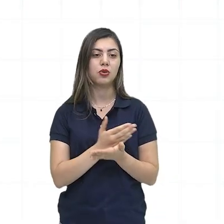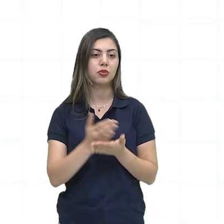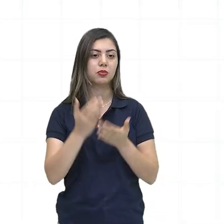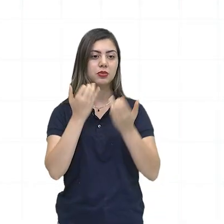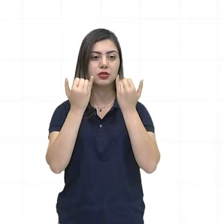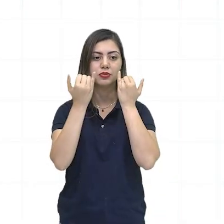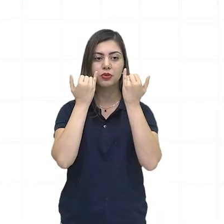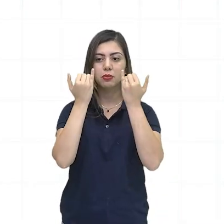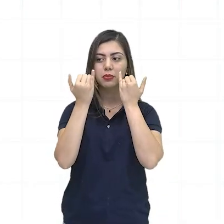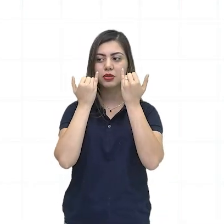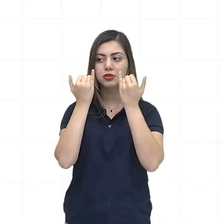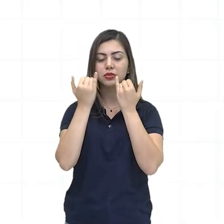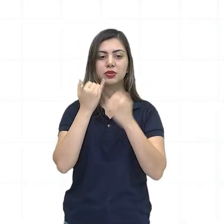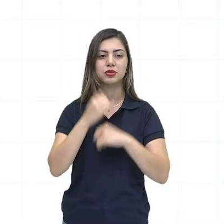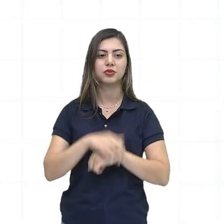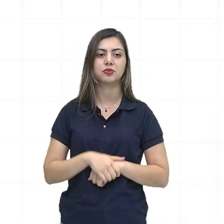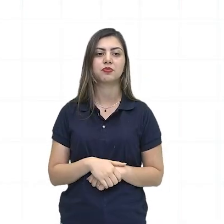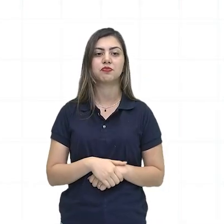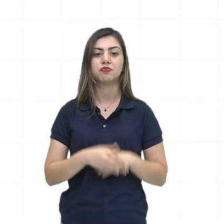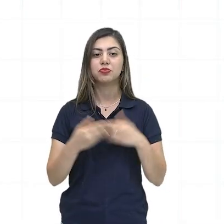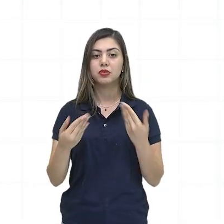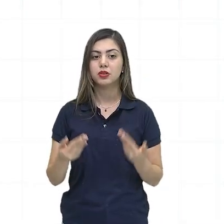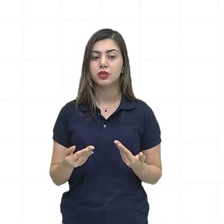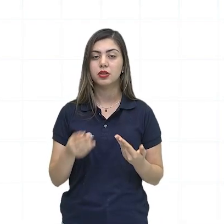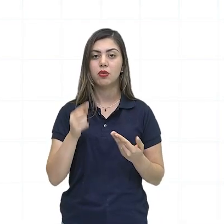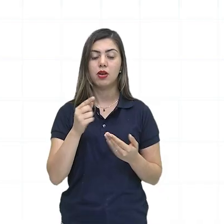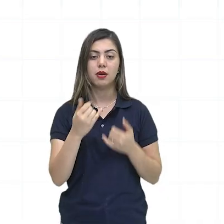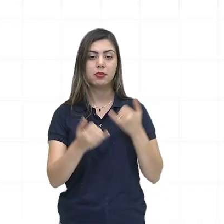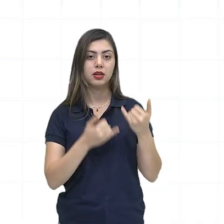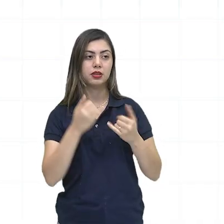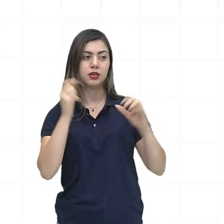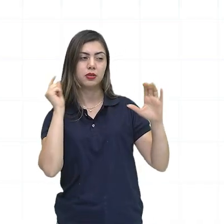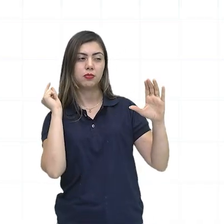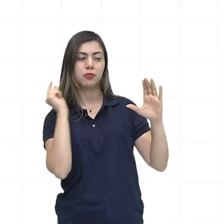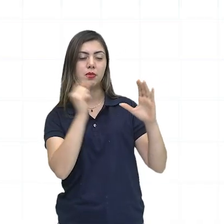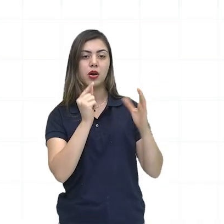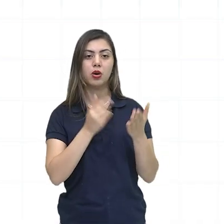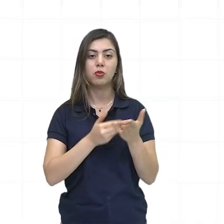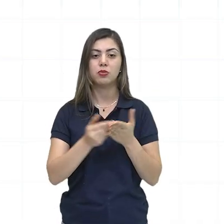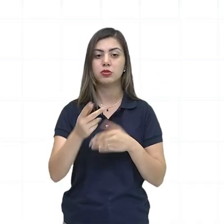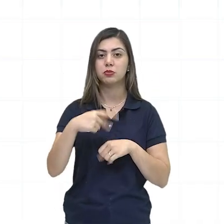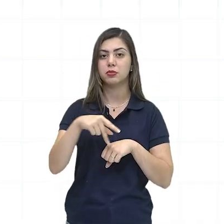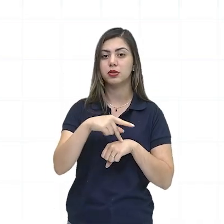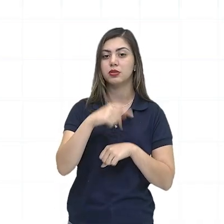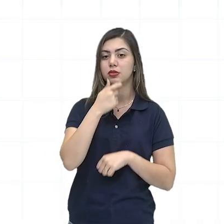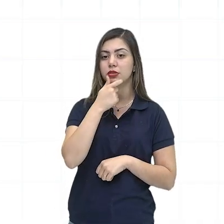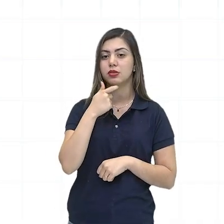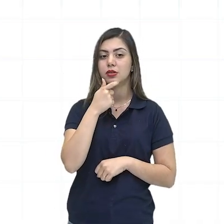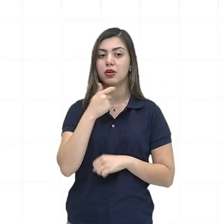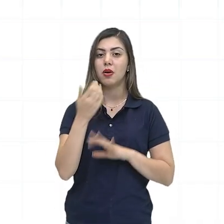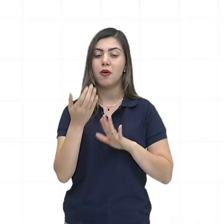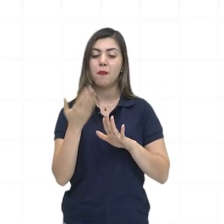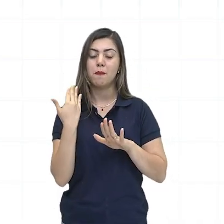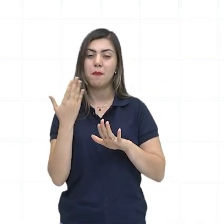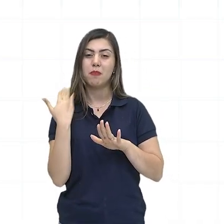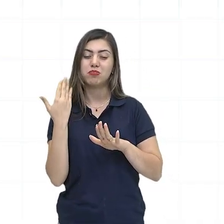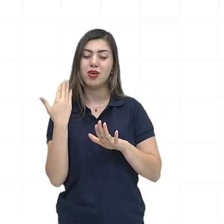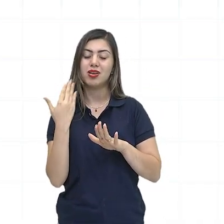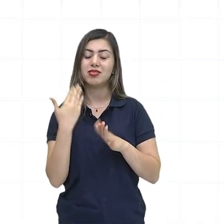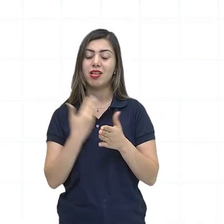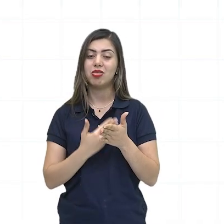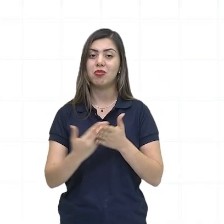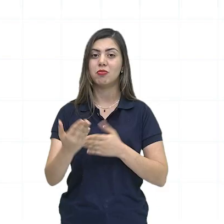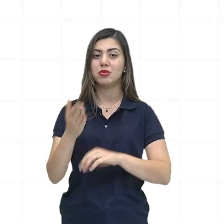O dardo, ele surgiu lá na Inglaterra, cuja origem remonta à Idade Média, ou seja, já na